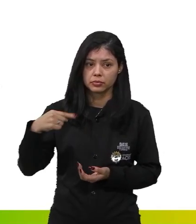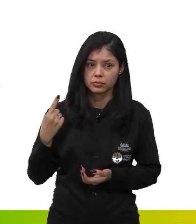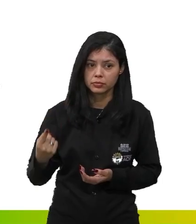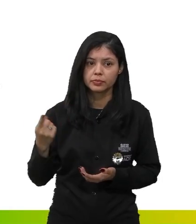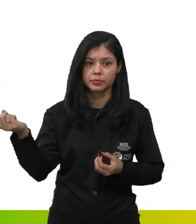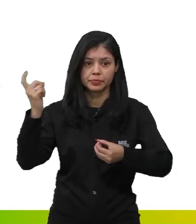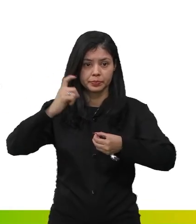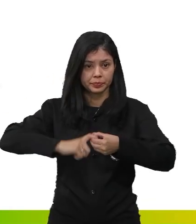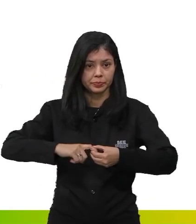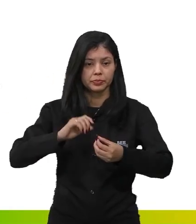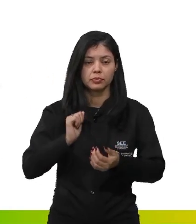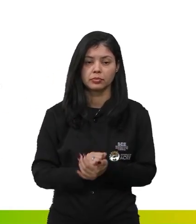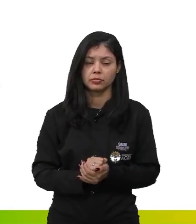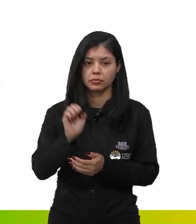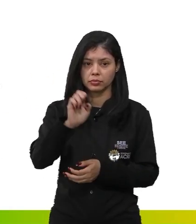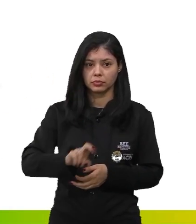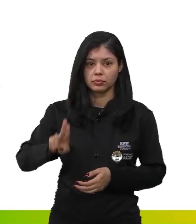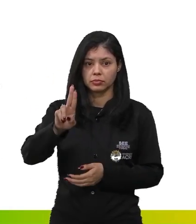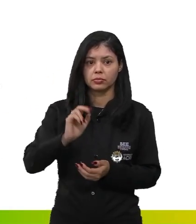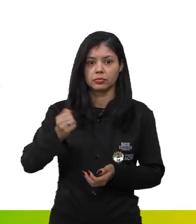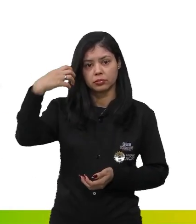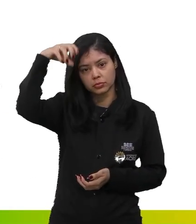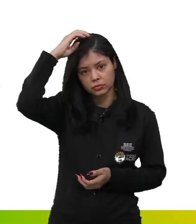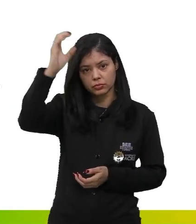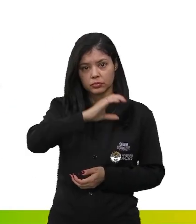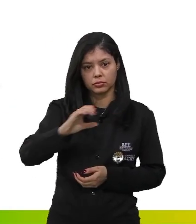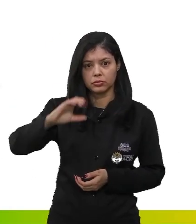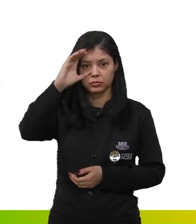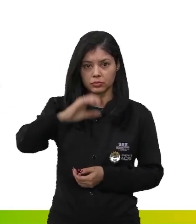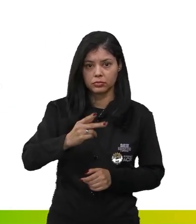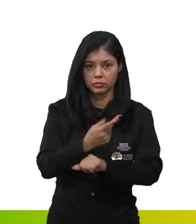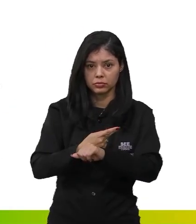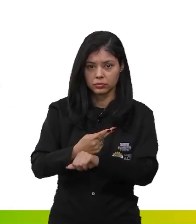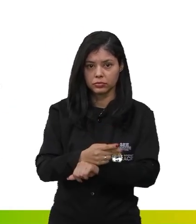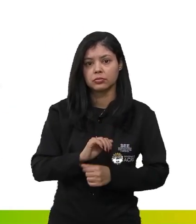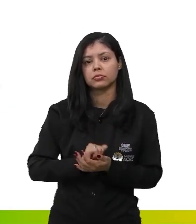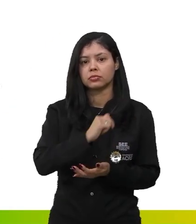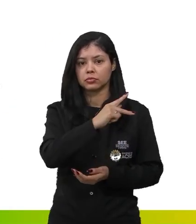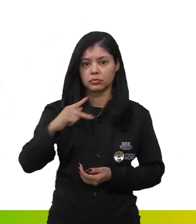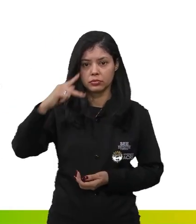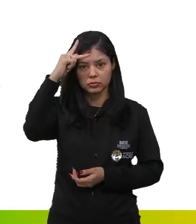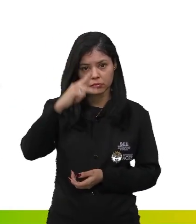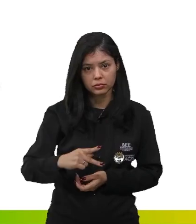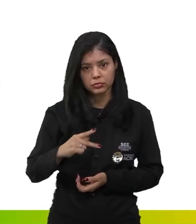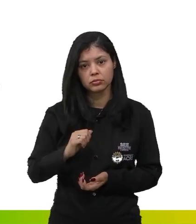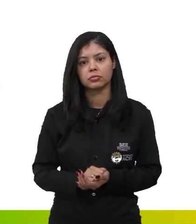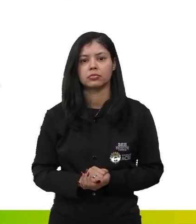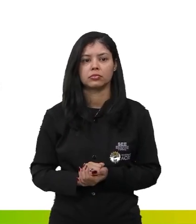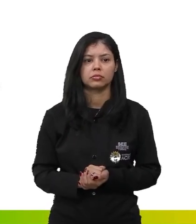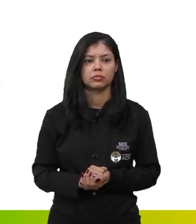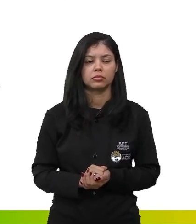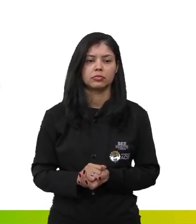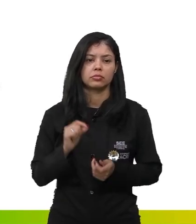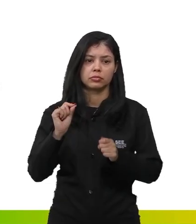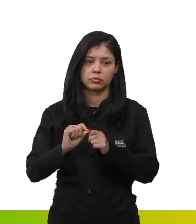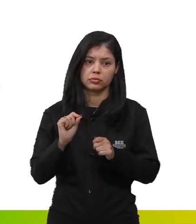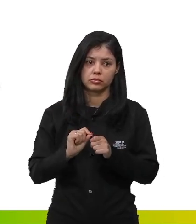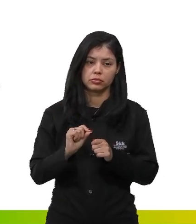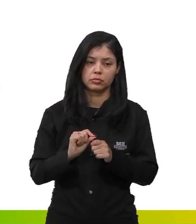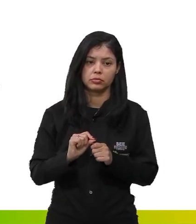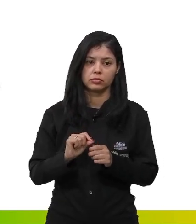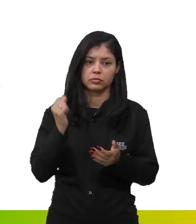Após o retorno de Colombo à Europa, os reis católicos procuraram o Papa Alexandre VI